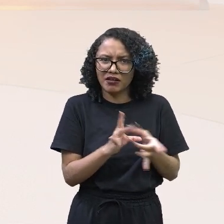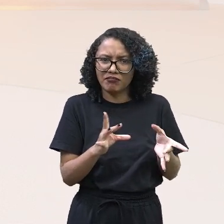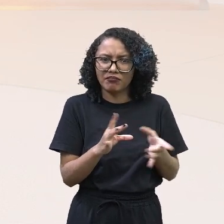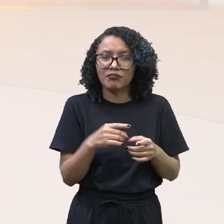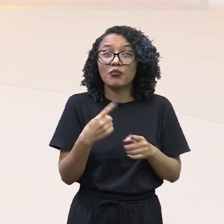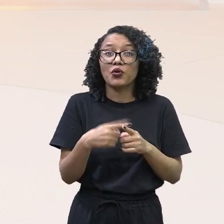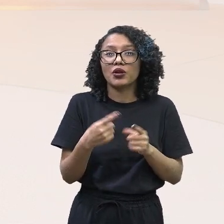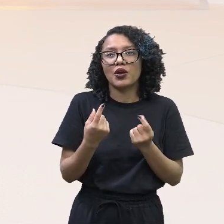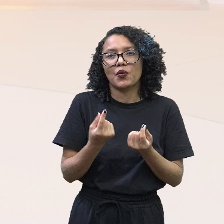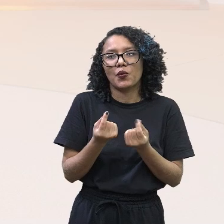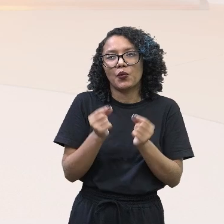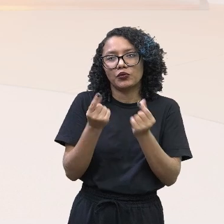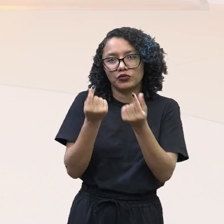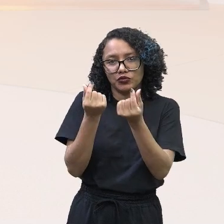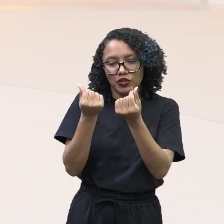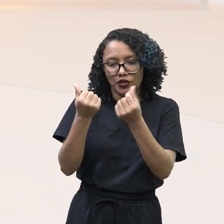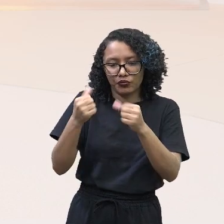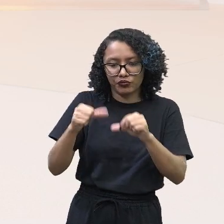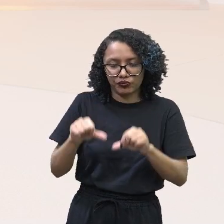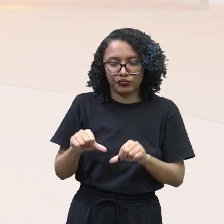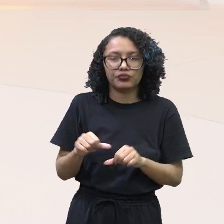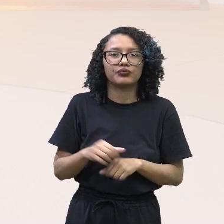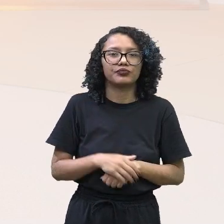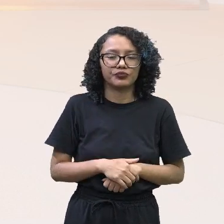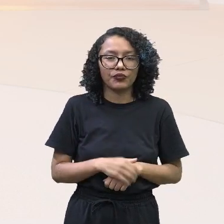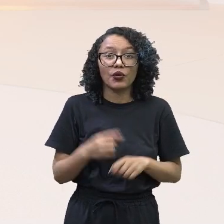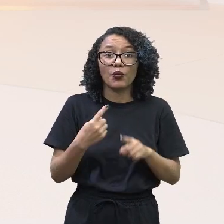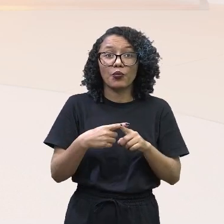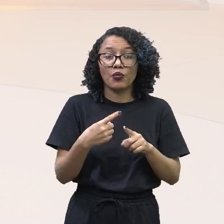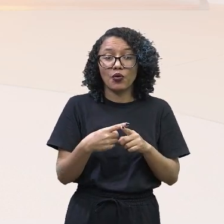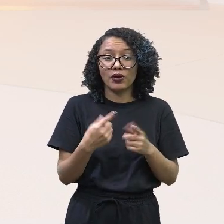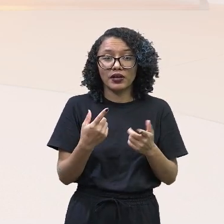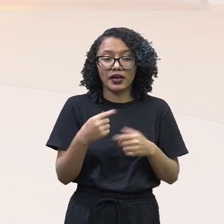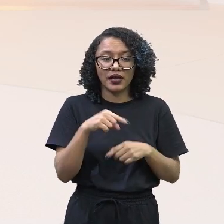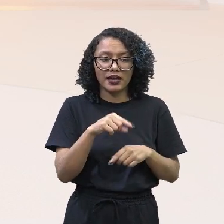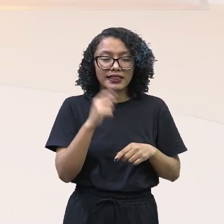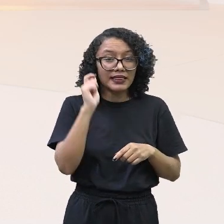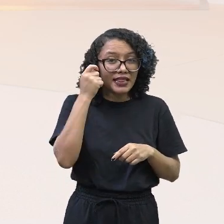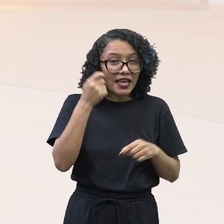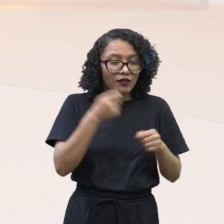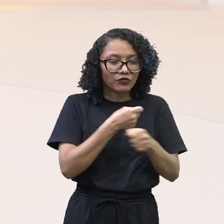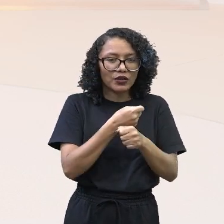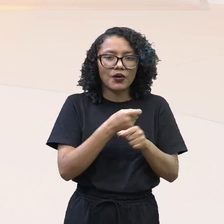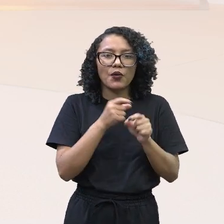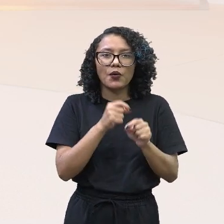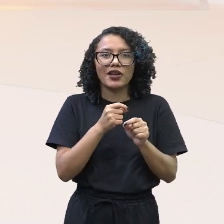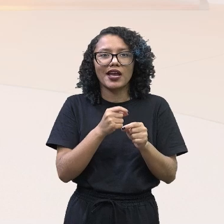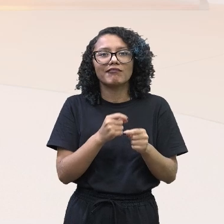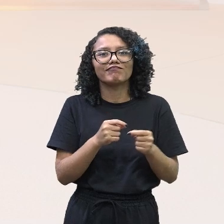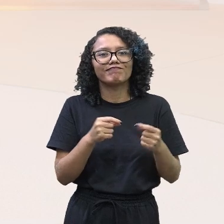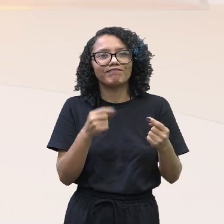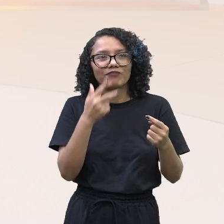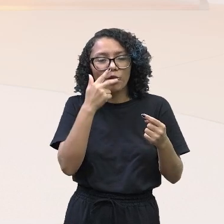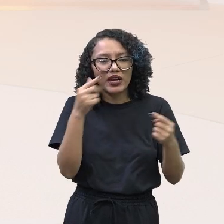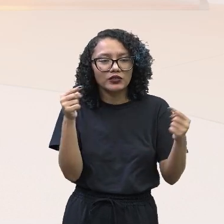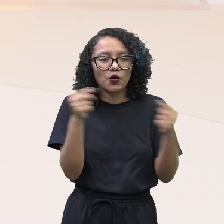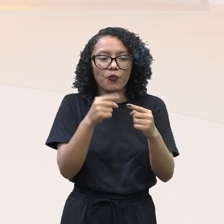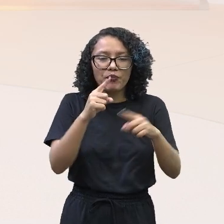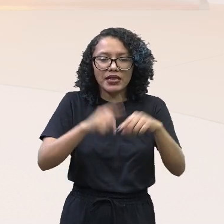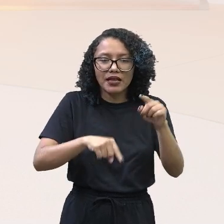dinheiro, visto que os negros escravizados, eles eram mercadorias. Logo, era necessário que